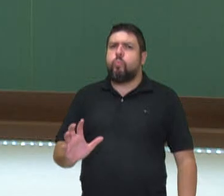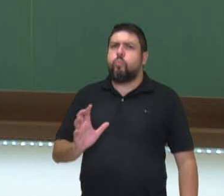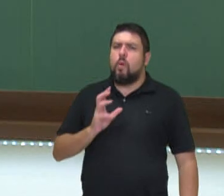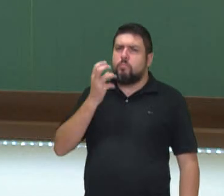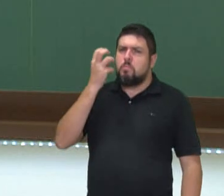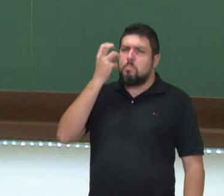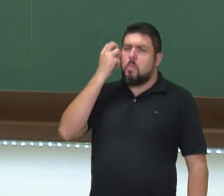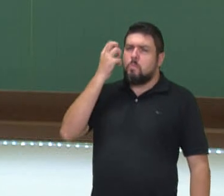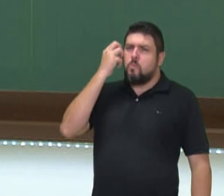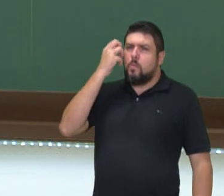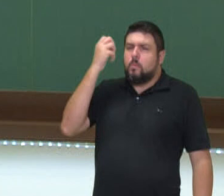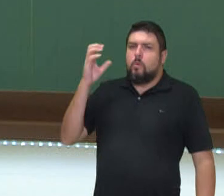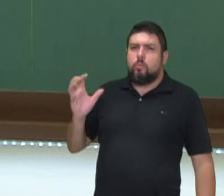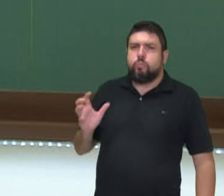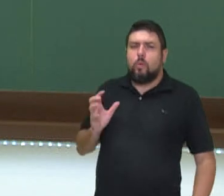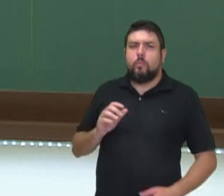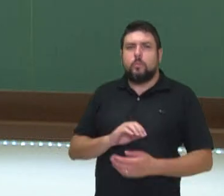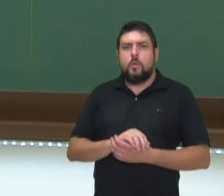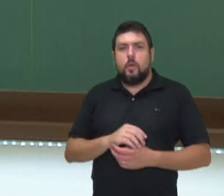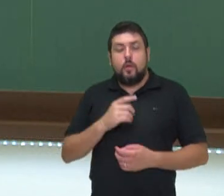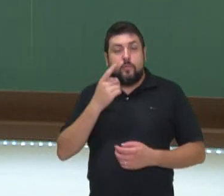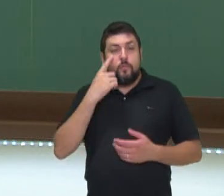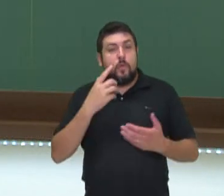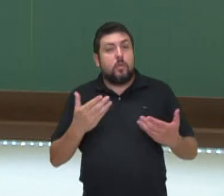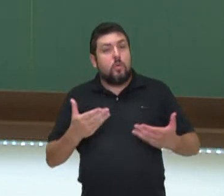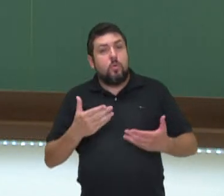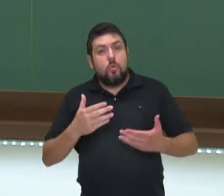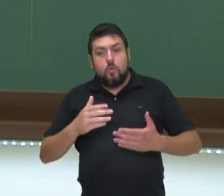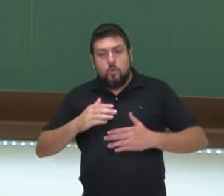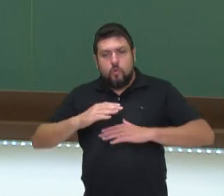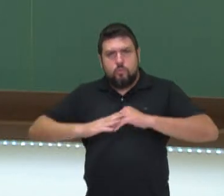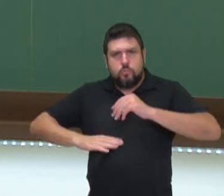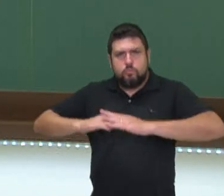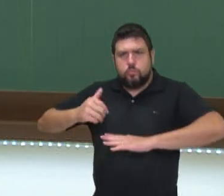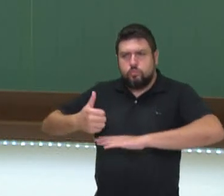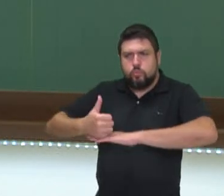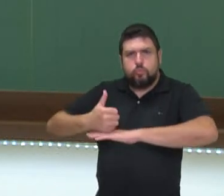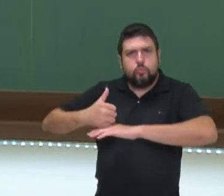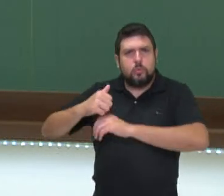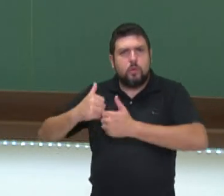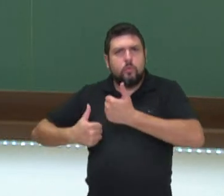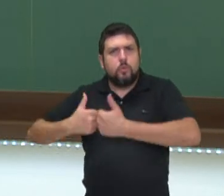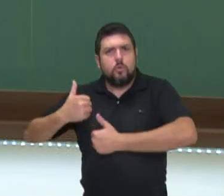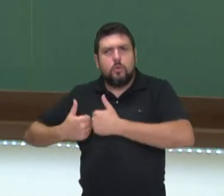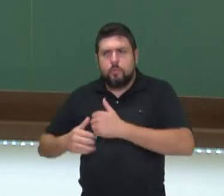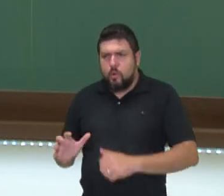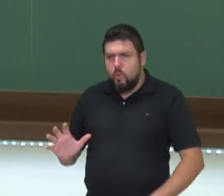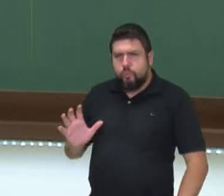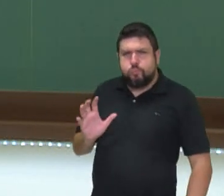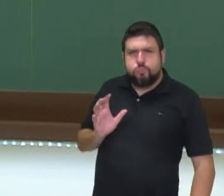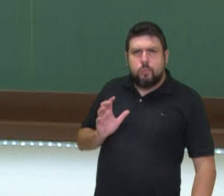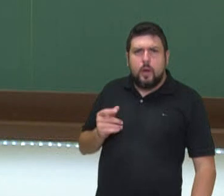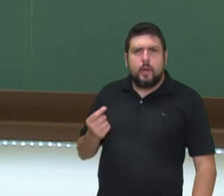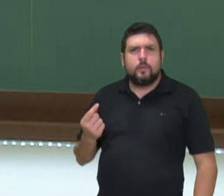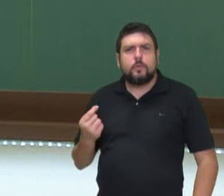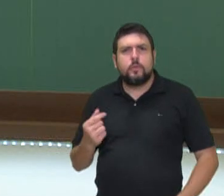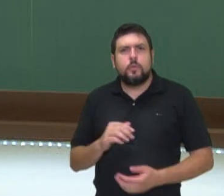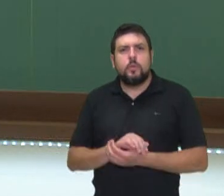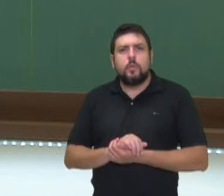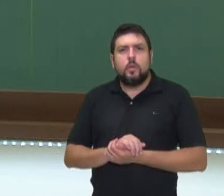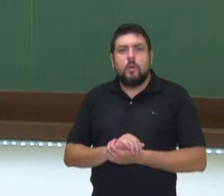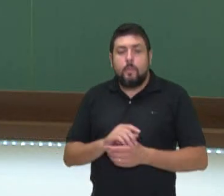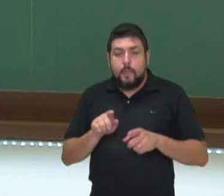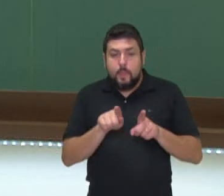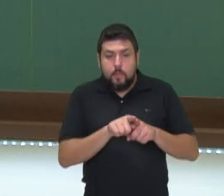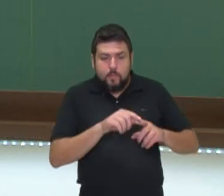nos dias a dias, né? Que quem joga futebol no profissional ganha muito dinheiro. Às vezes se profissionaliza aqui